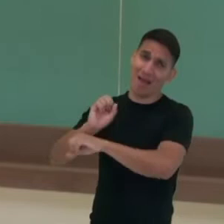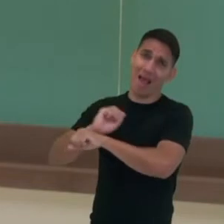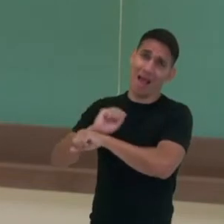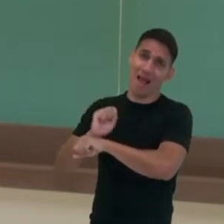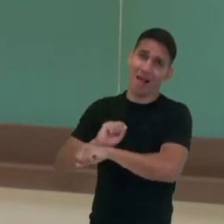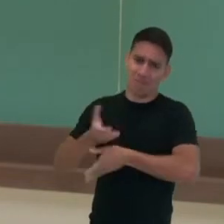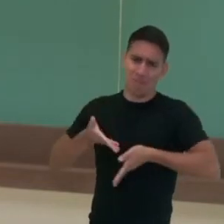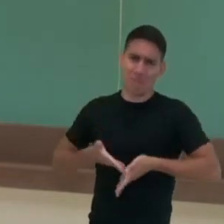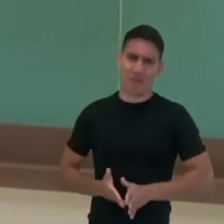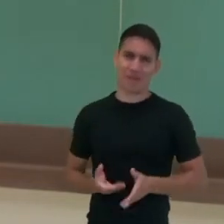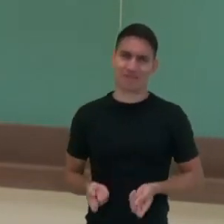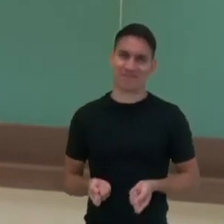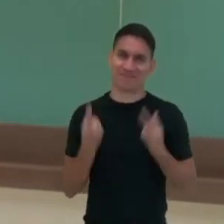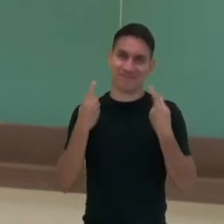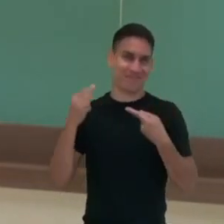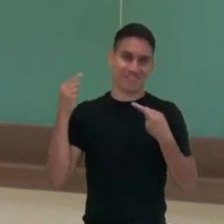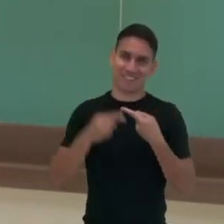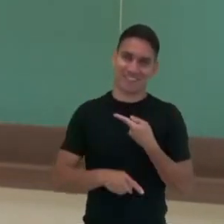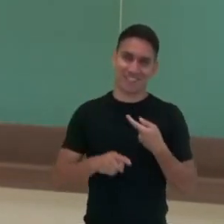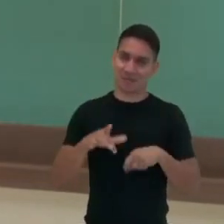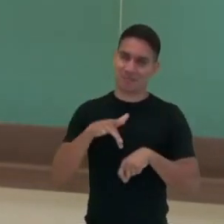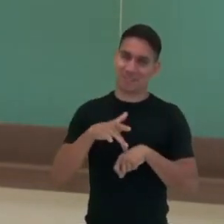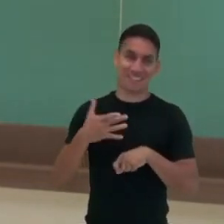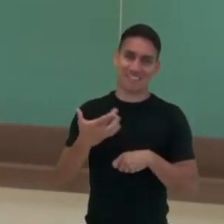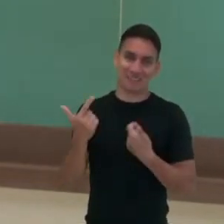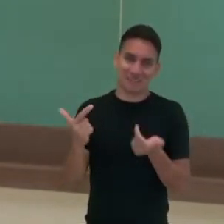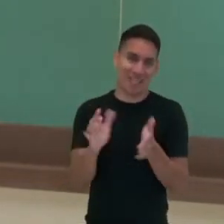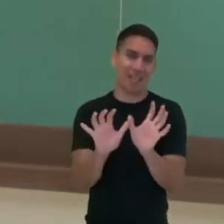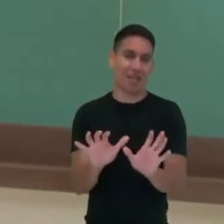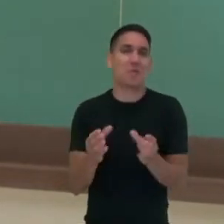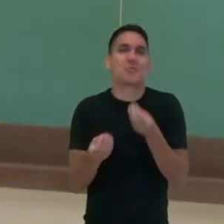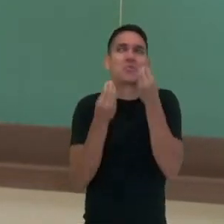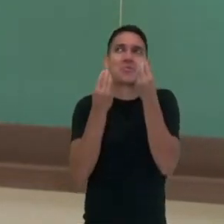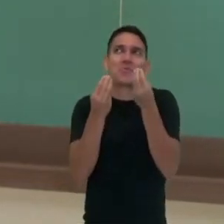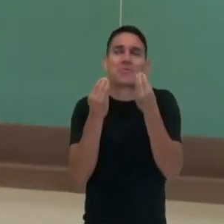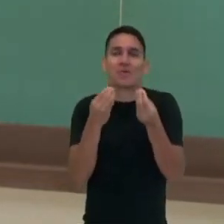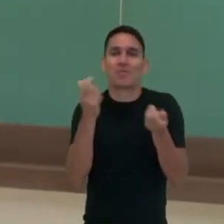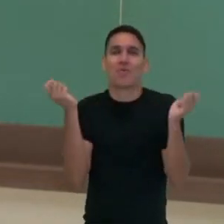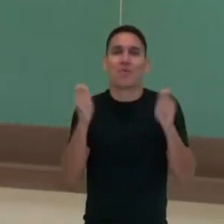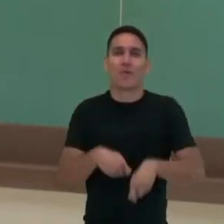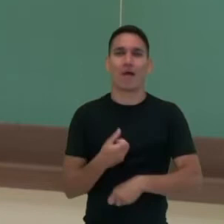cria. Olha só, que absurdo isso. Como é possível um animal dar